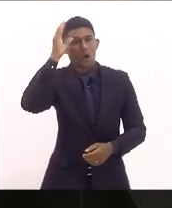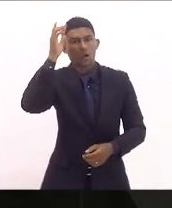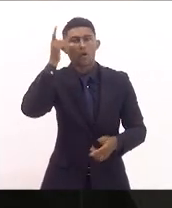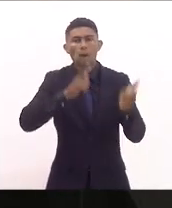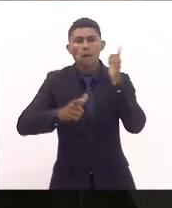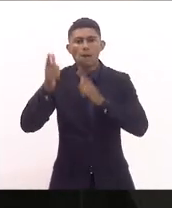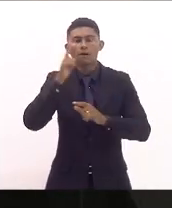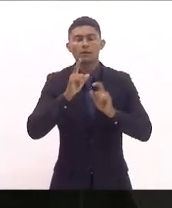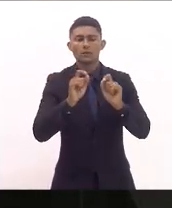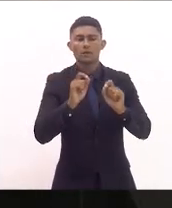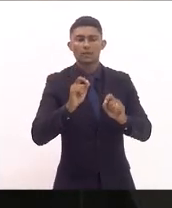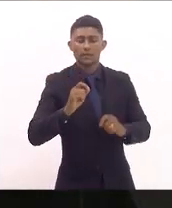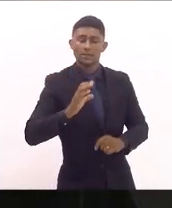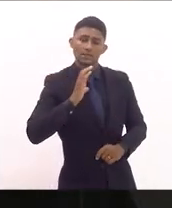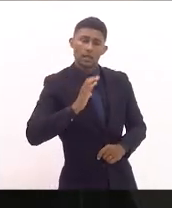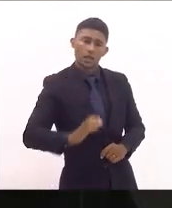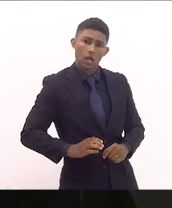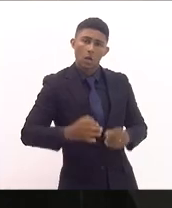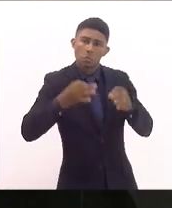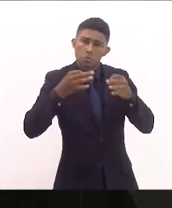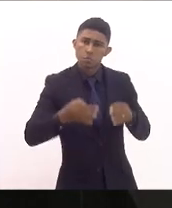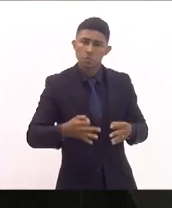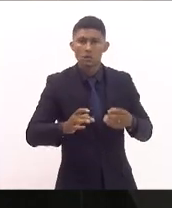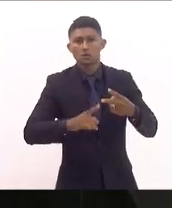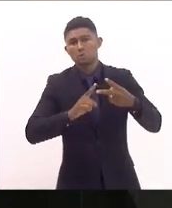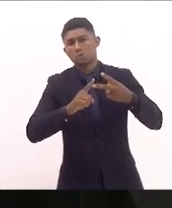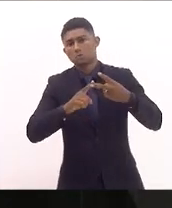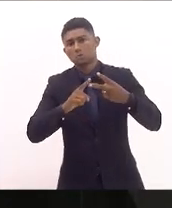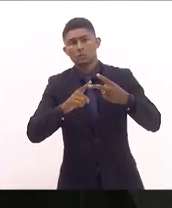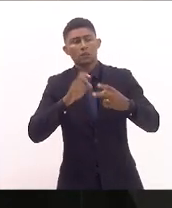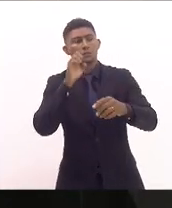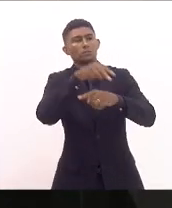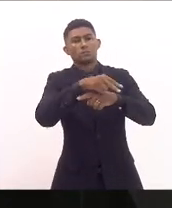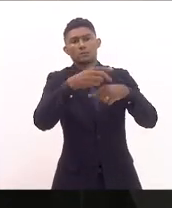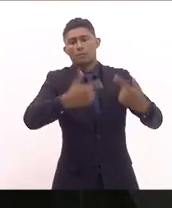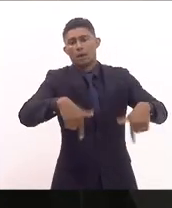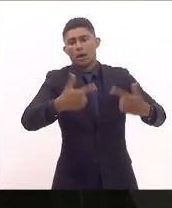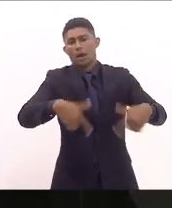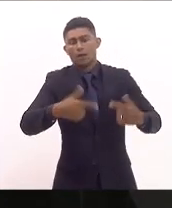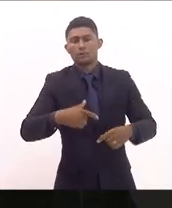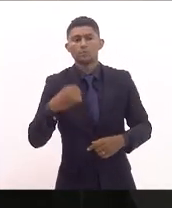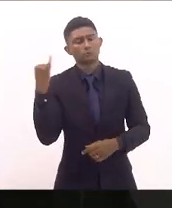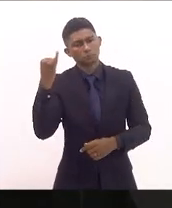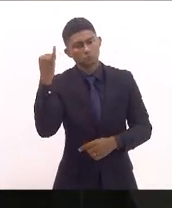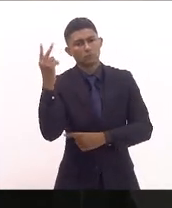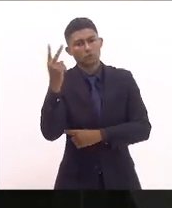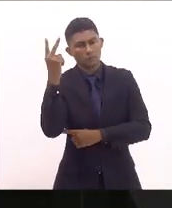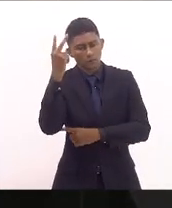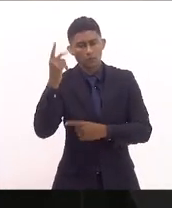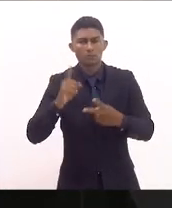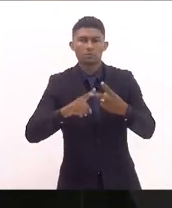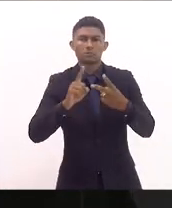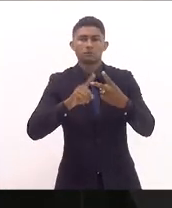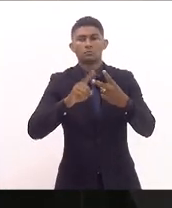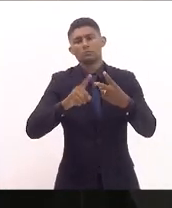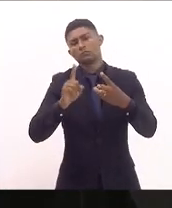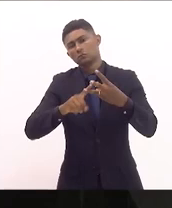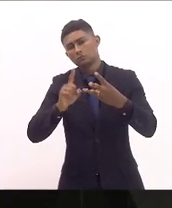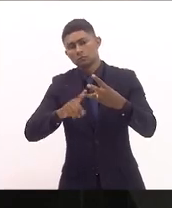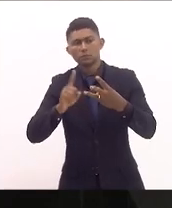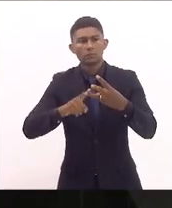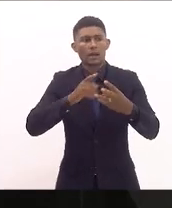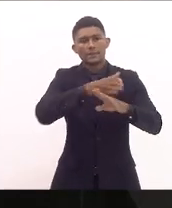plenamente a sua cidadania para entrar no mundo do trabalho com o emprego digno valorizado para ter acesso